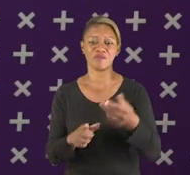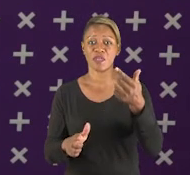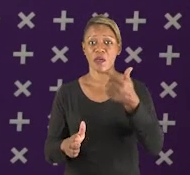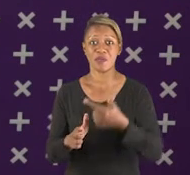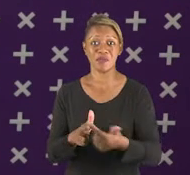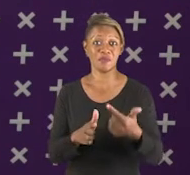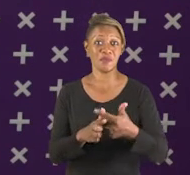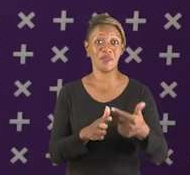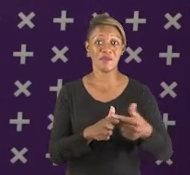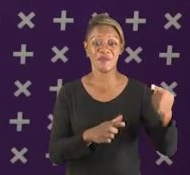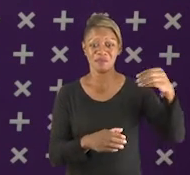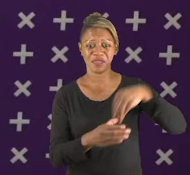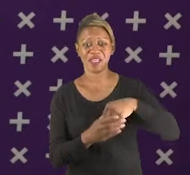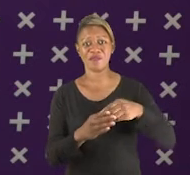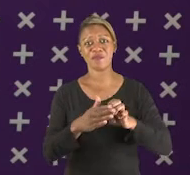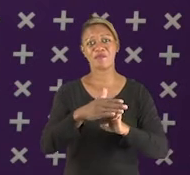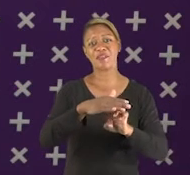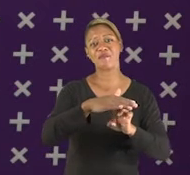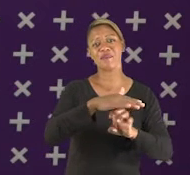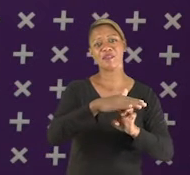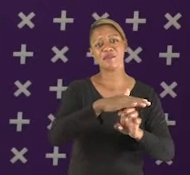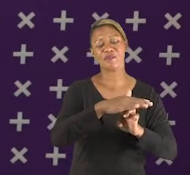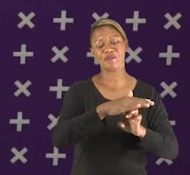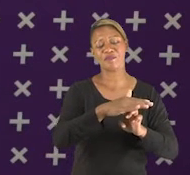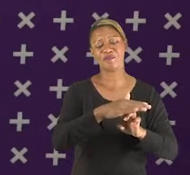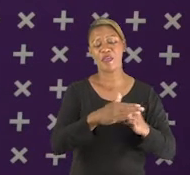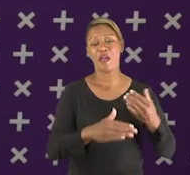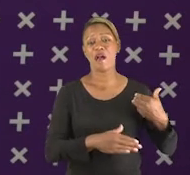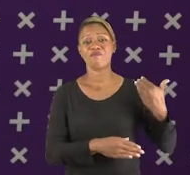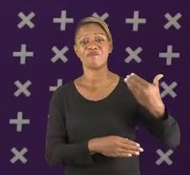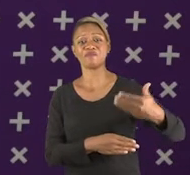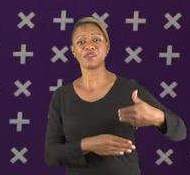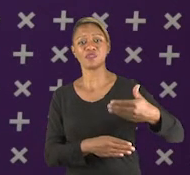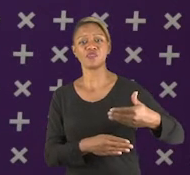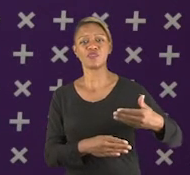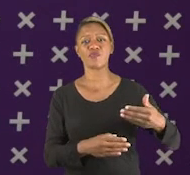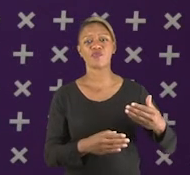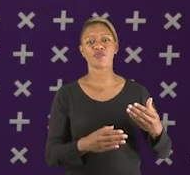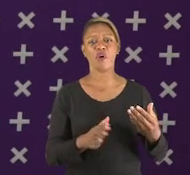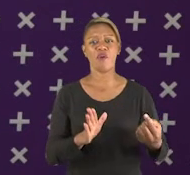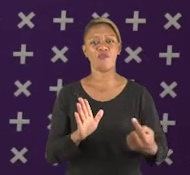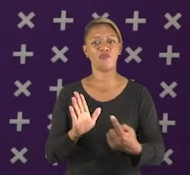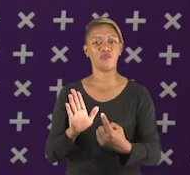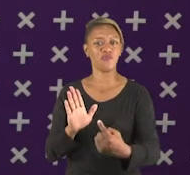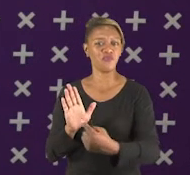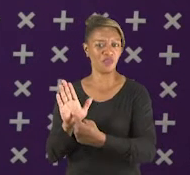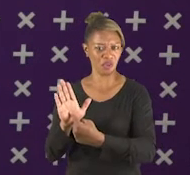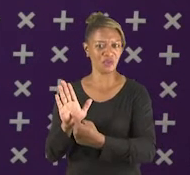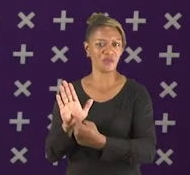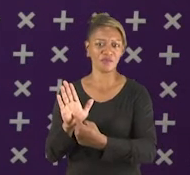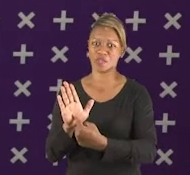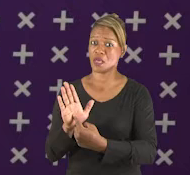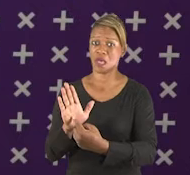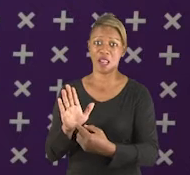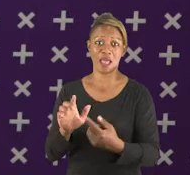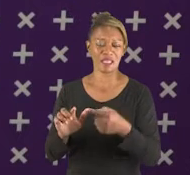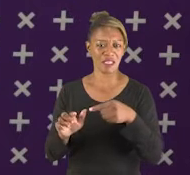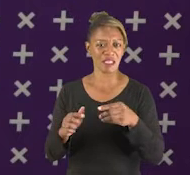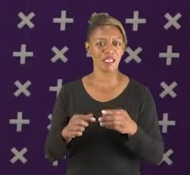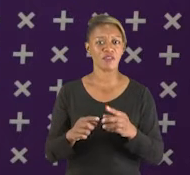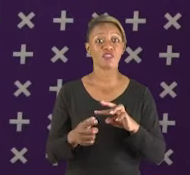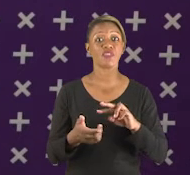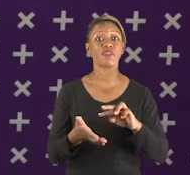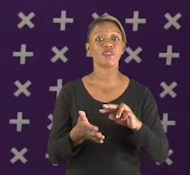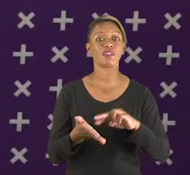né porque quando você fala nesse ambiente de inovação o foco tá muito na função e não no problema e aí eu sinto